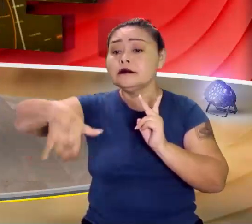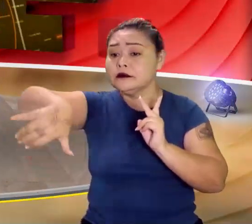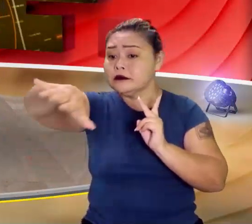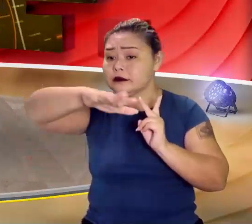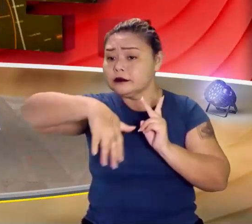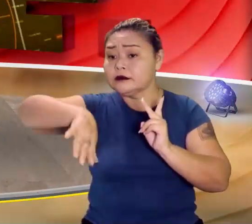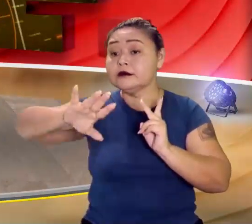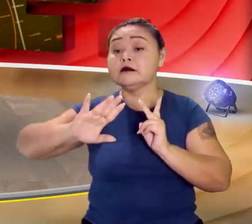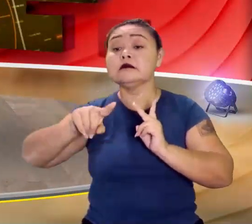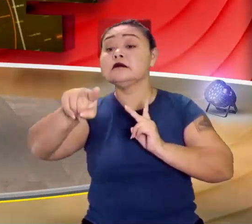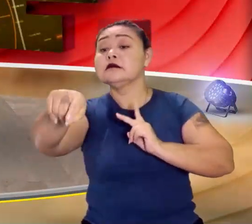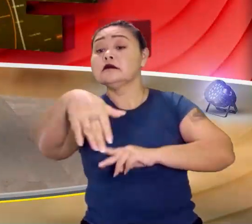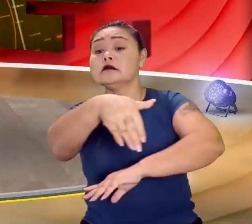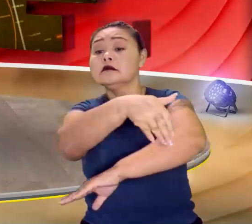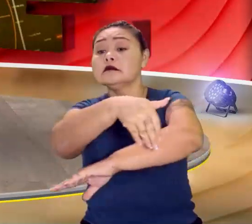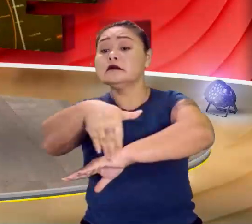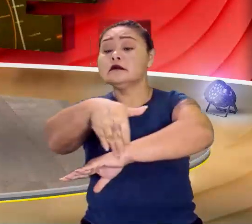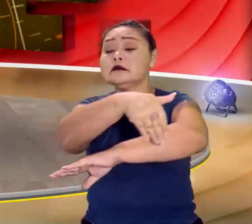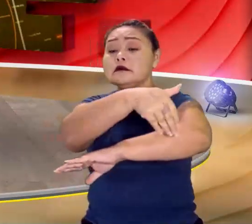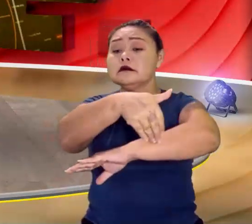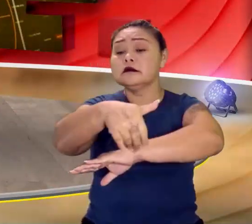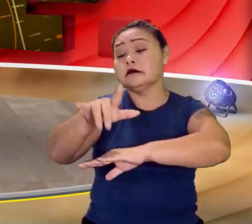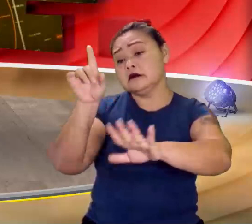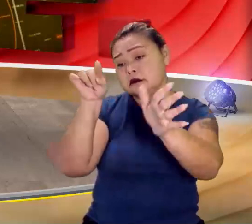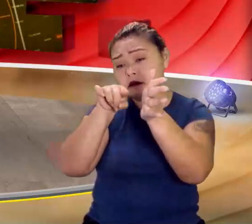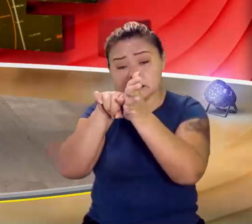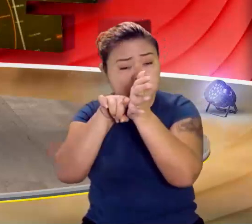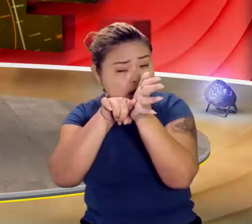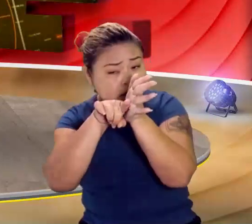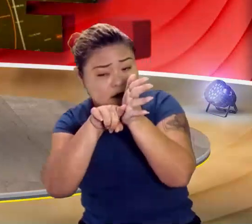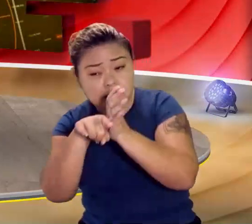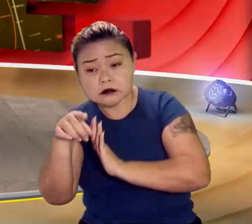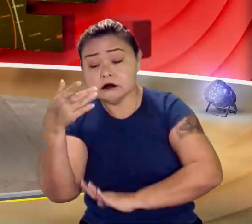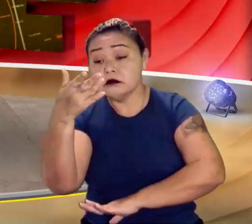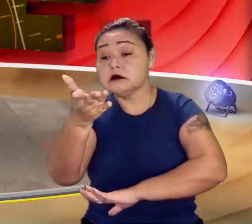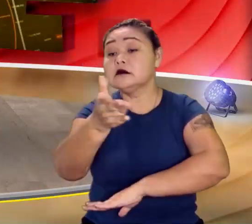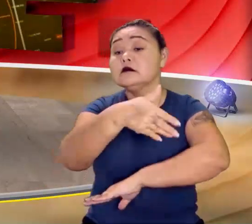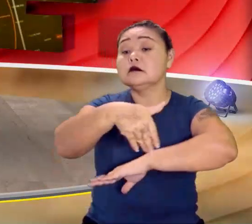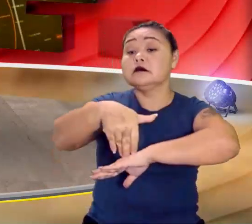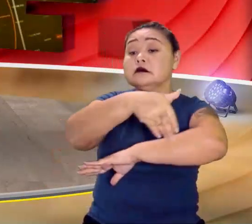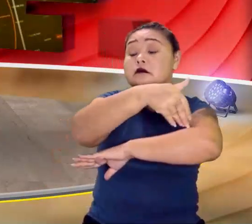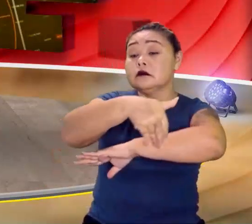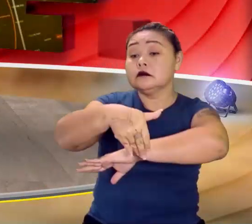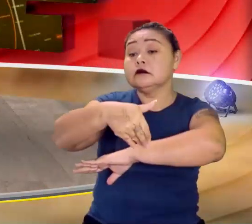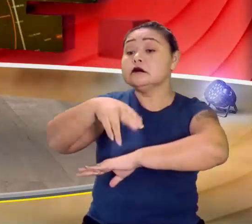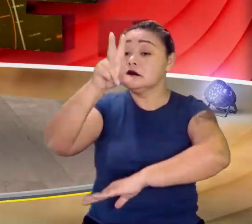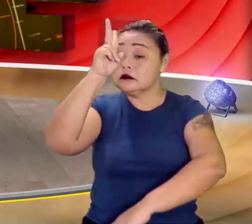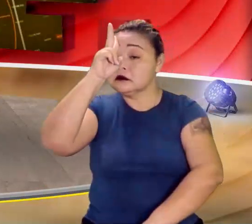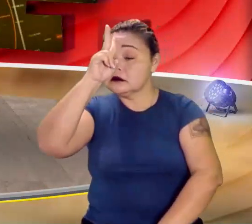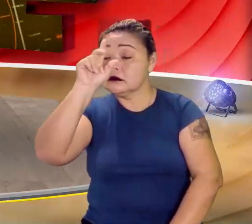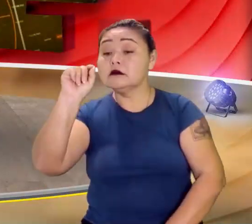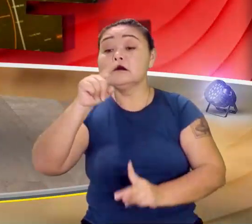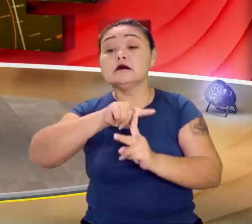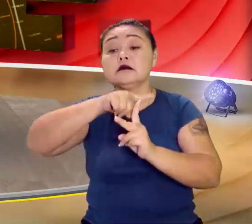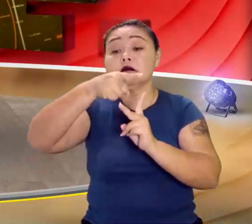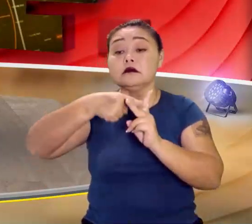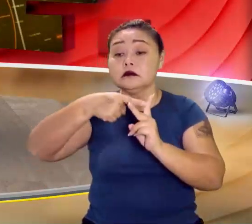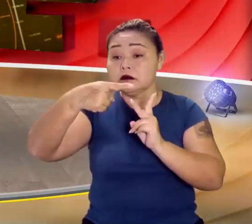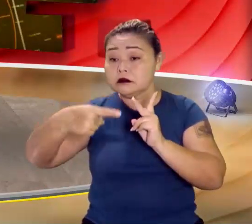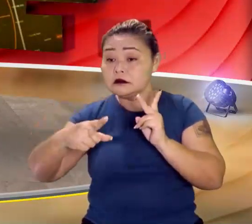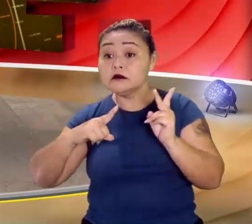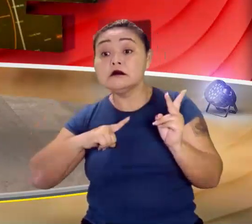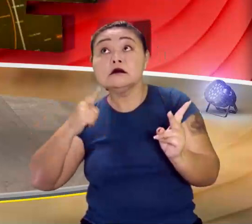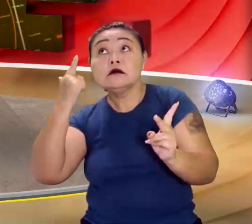galera nas ruas aí, né, vamos lá, vamos fazer uma pesquisa de campo, será que o pessoal nas ruas lembra o que é radiciação? Tem